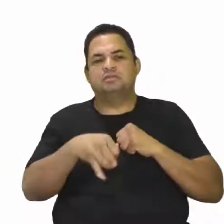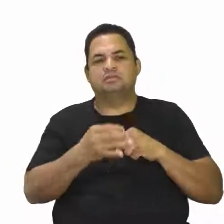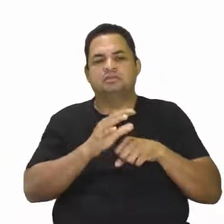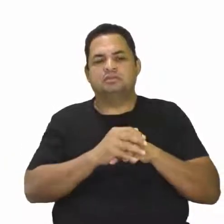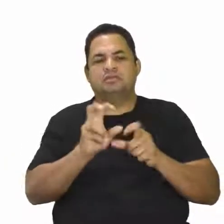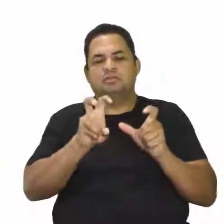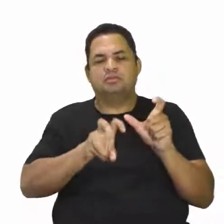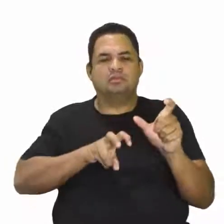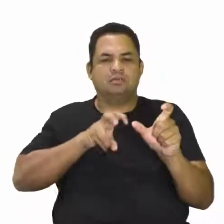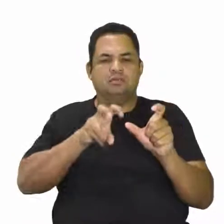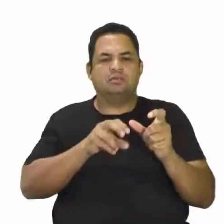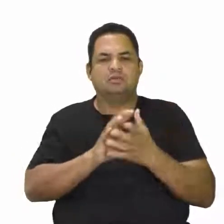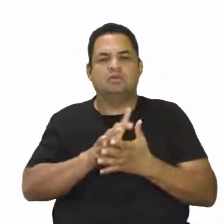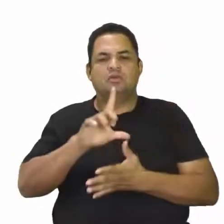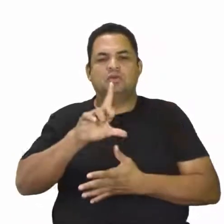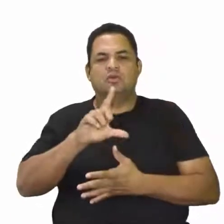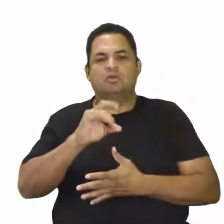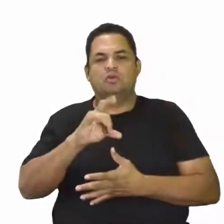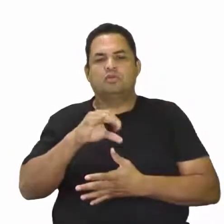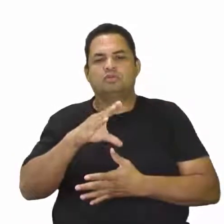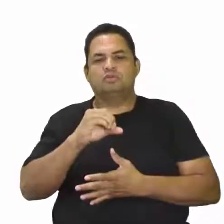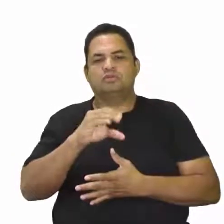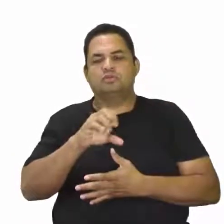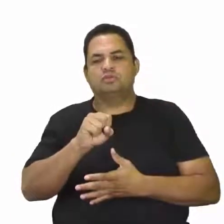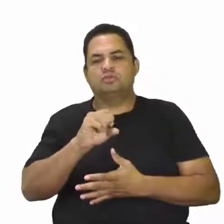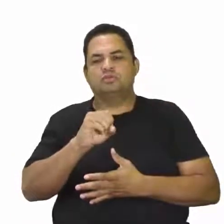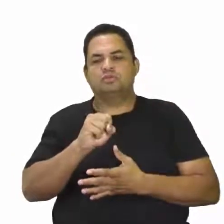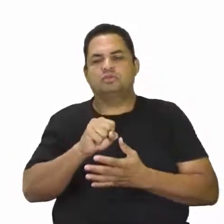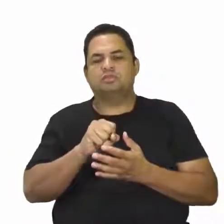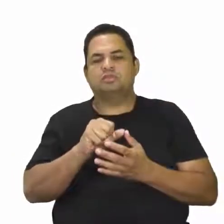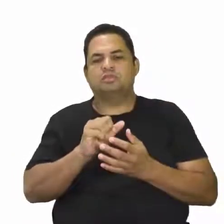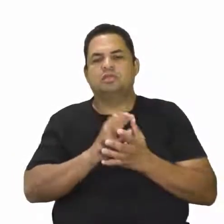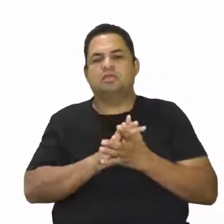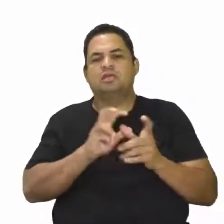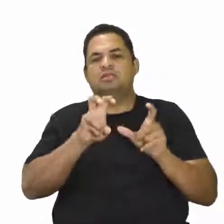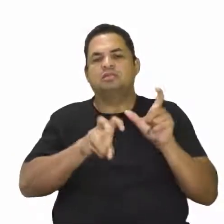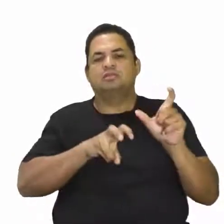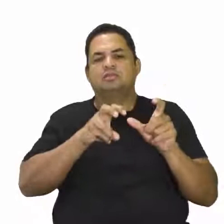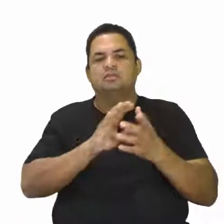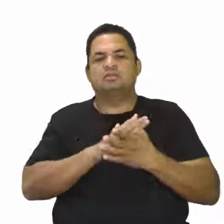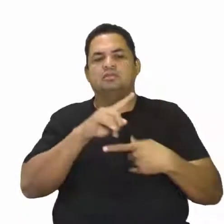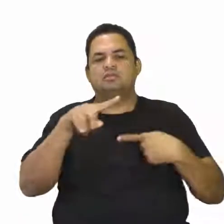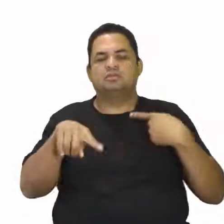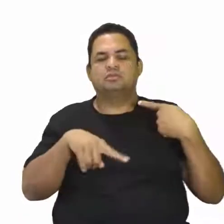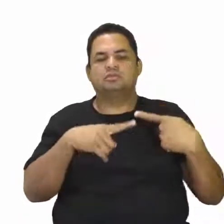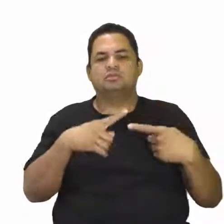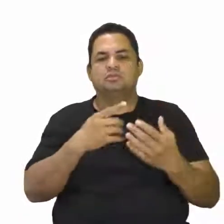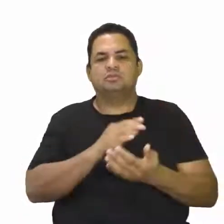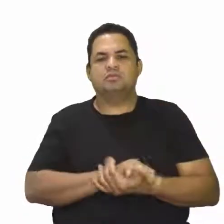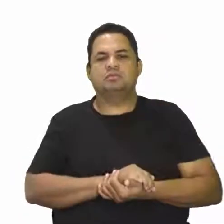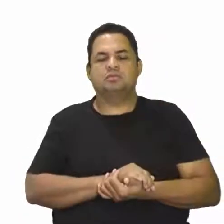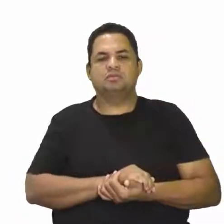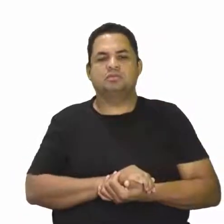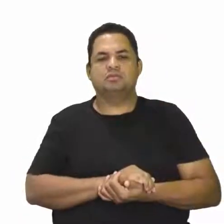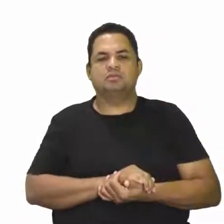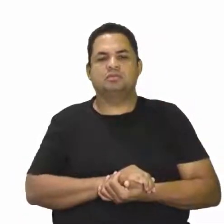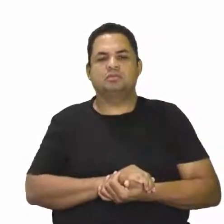adjetivos, advérbios ou locuções adverbiais. E o seu papel é de advérbio